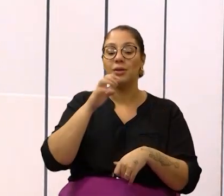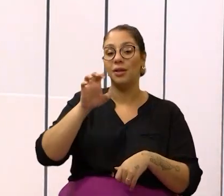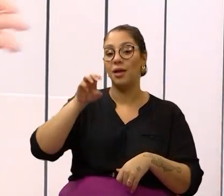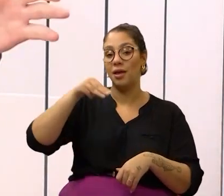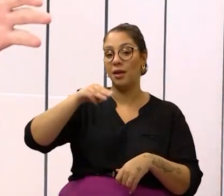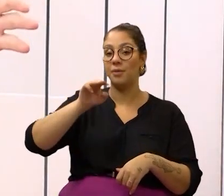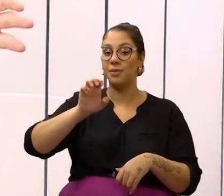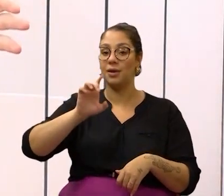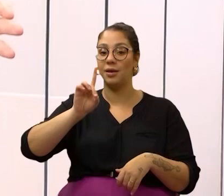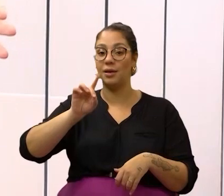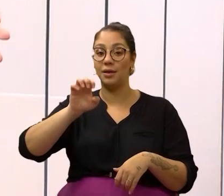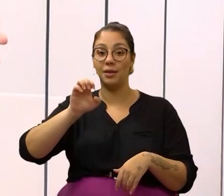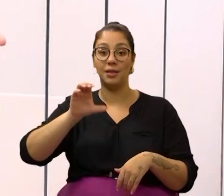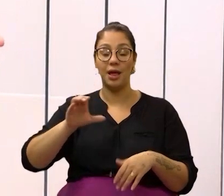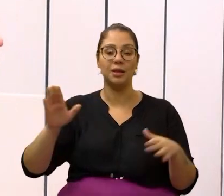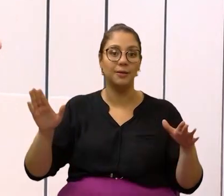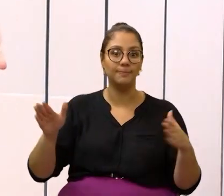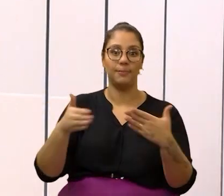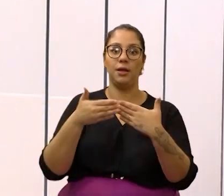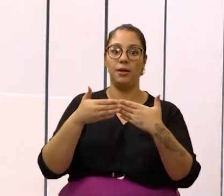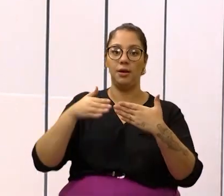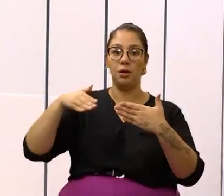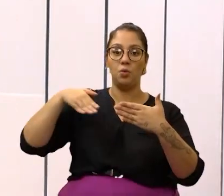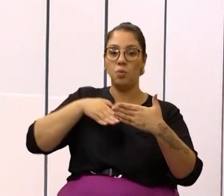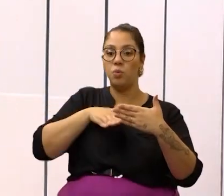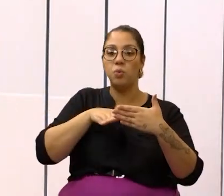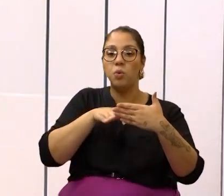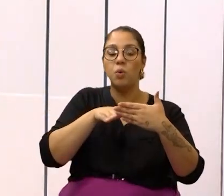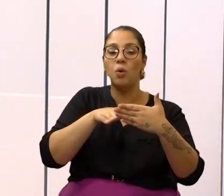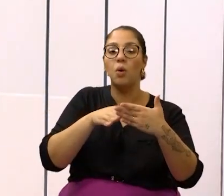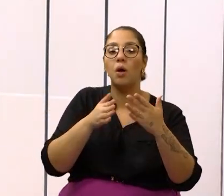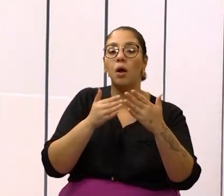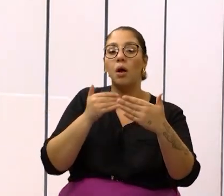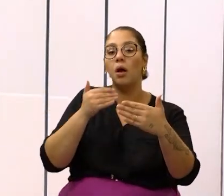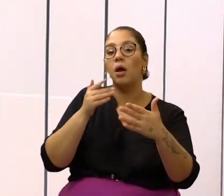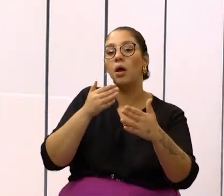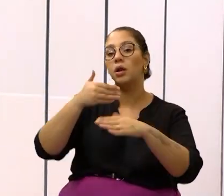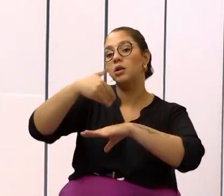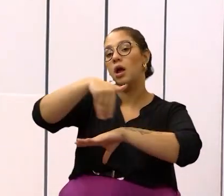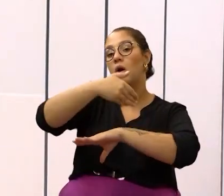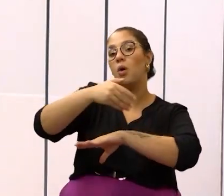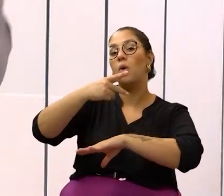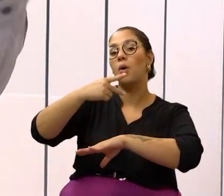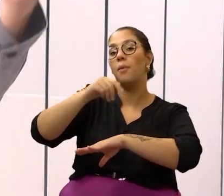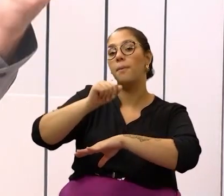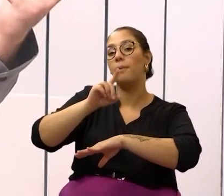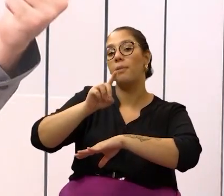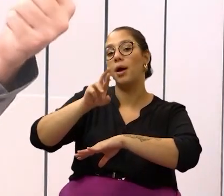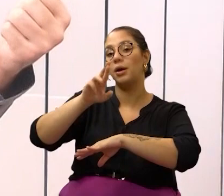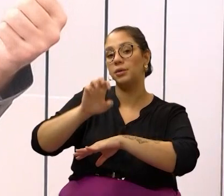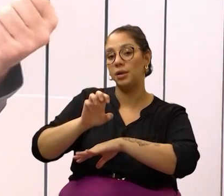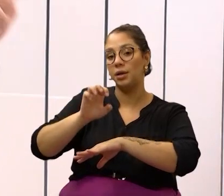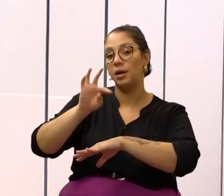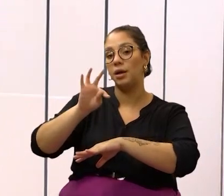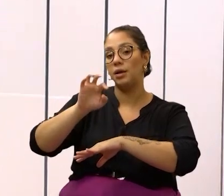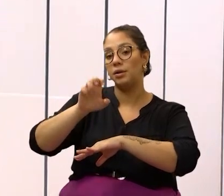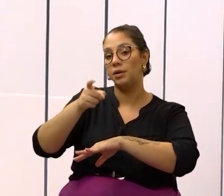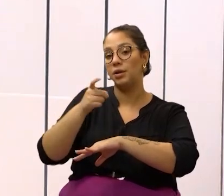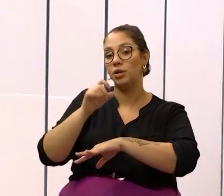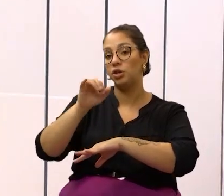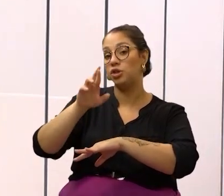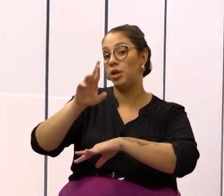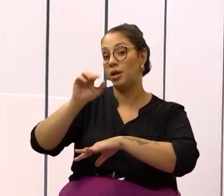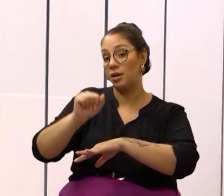interditou totalmente o tráfego de veículos em um trecho da rua Padre José Teixeira, na região do Cambuí.